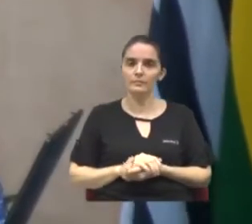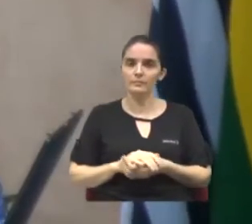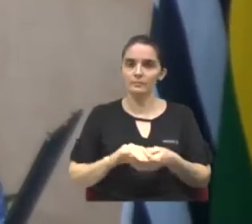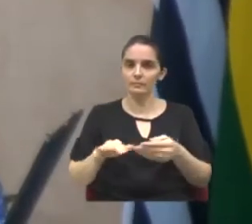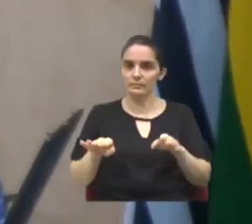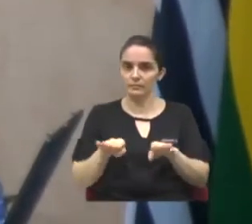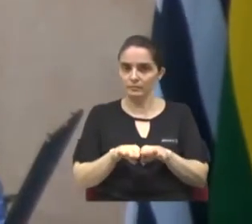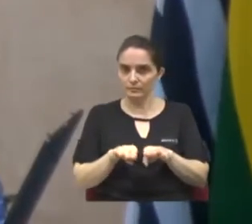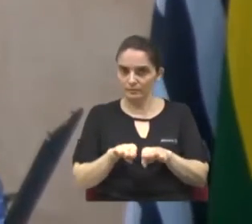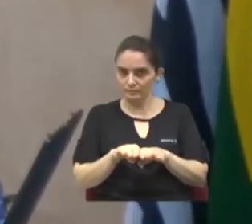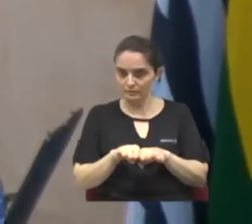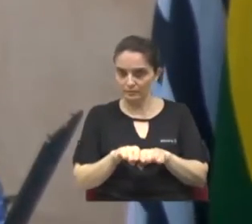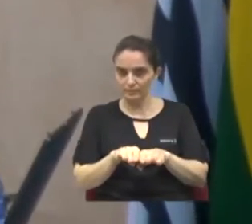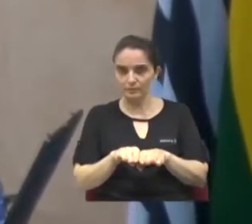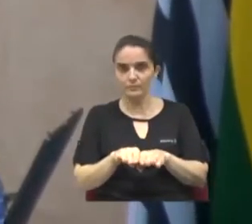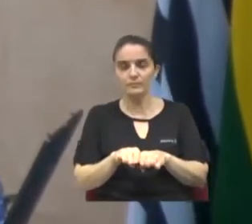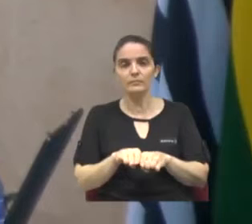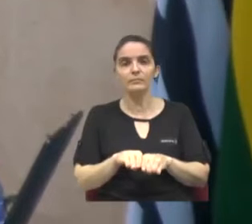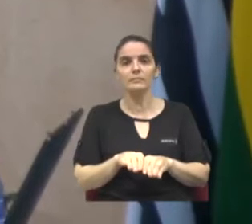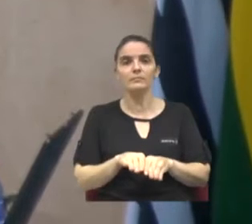escreveu o seu nome